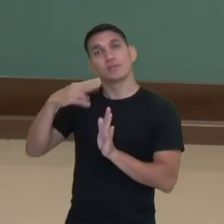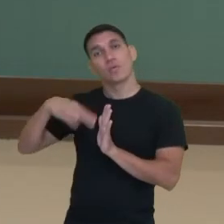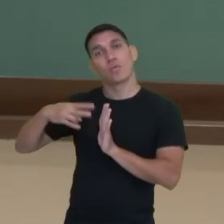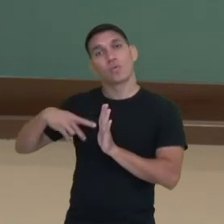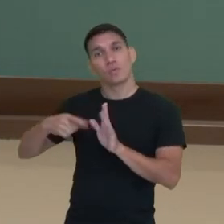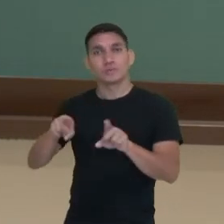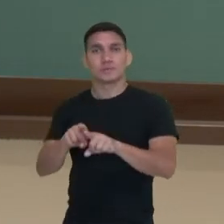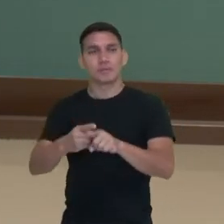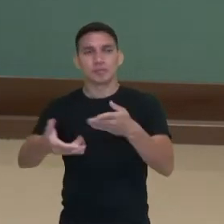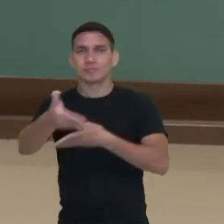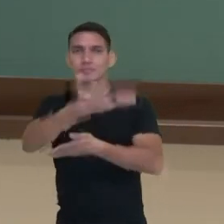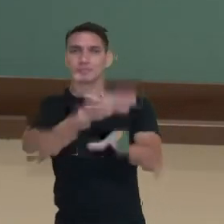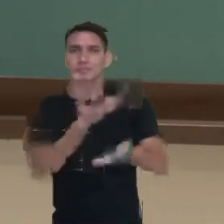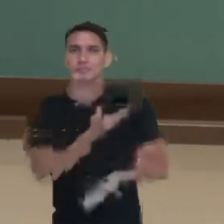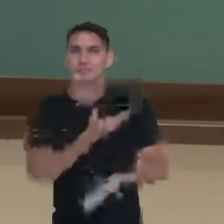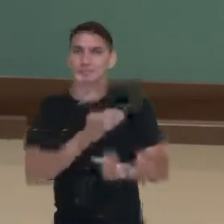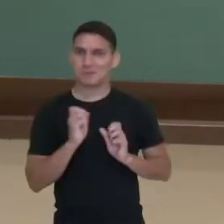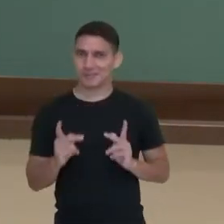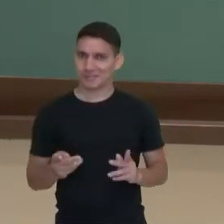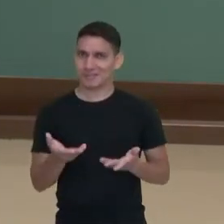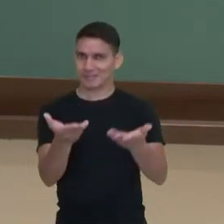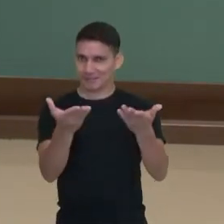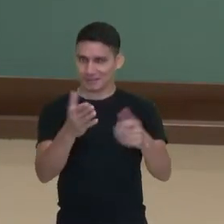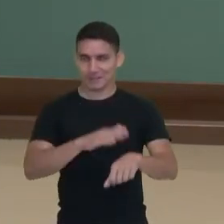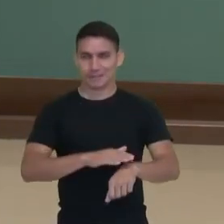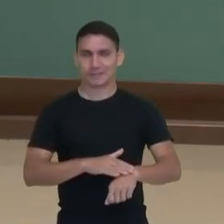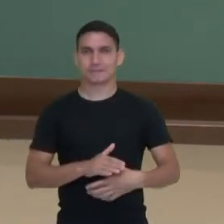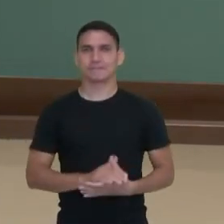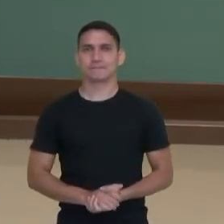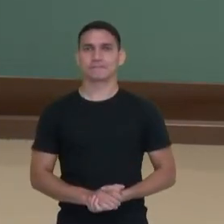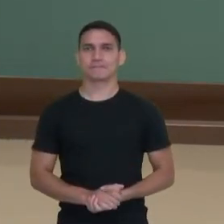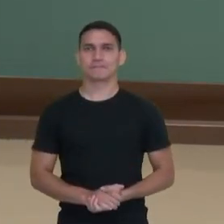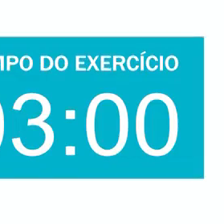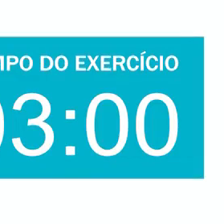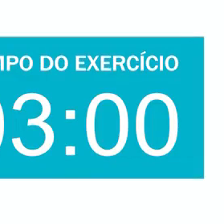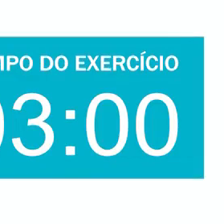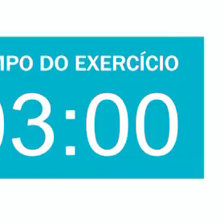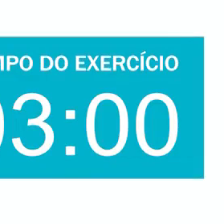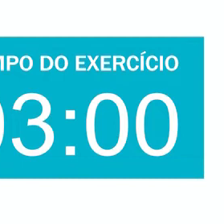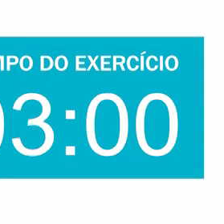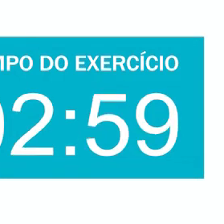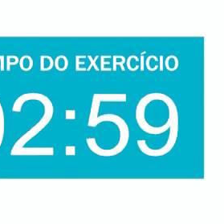também compartilhar com os seus colegas, ok? Tempo para vocês então, moçada!